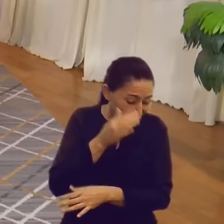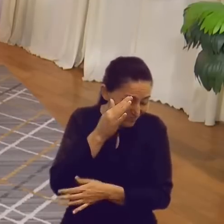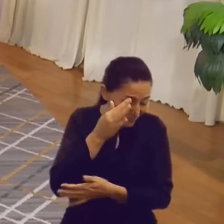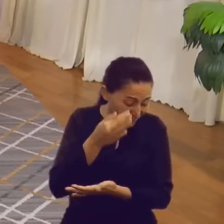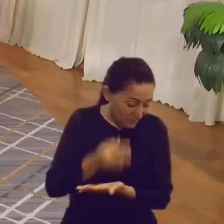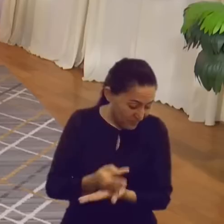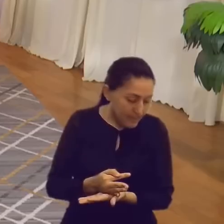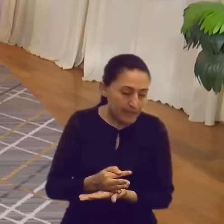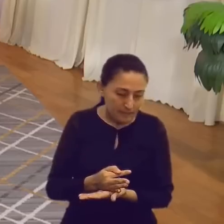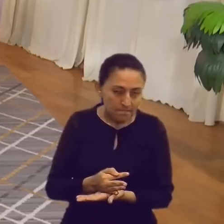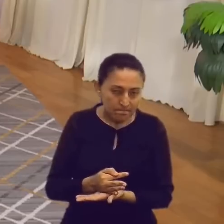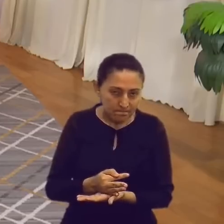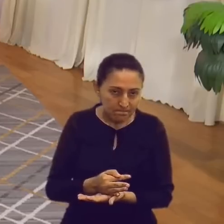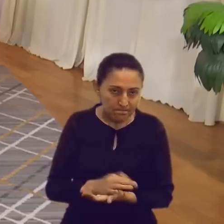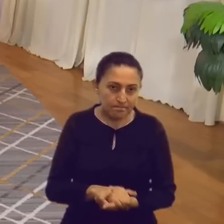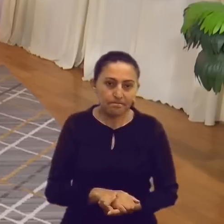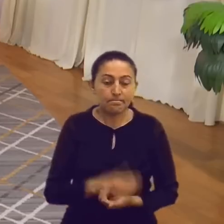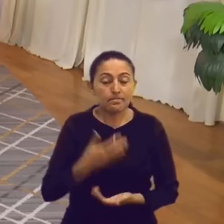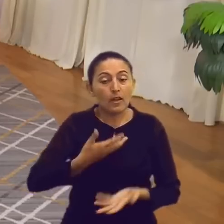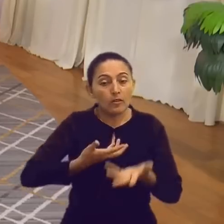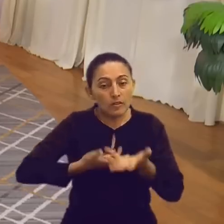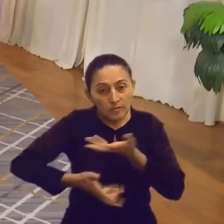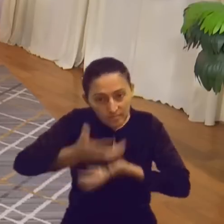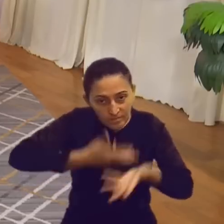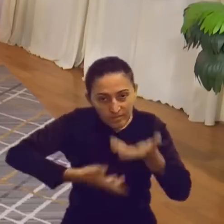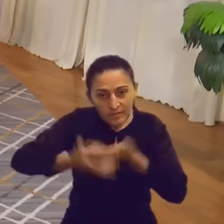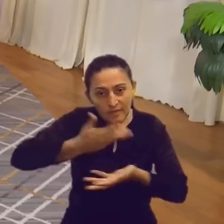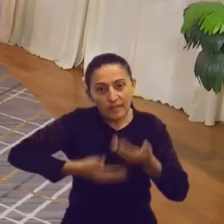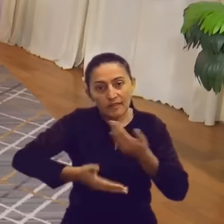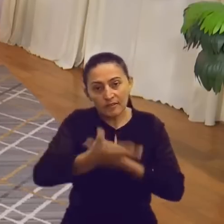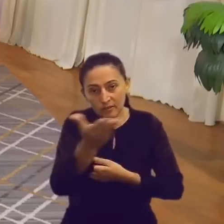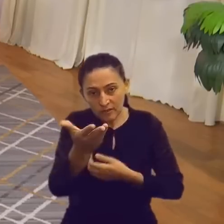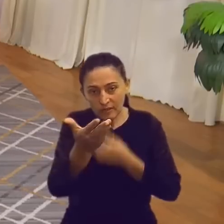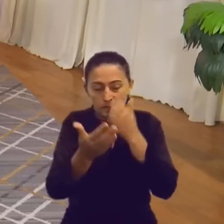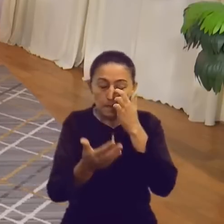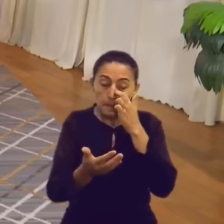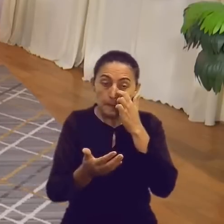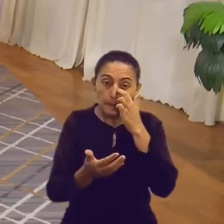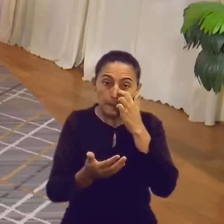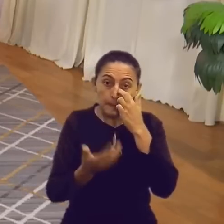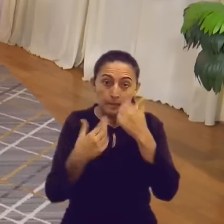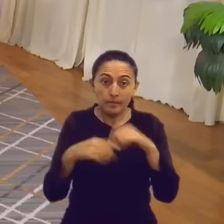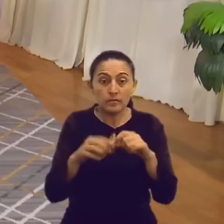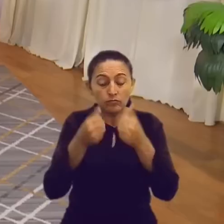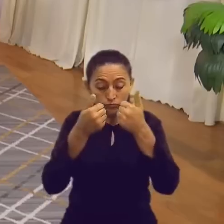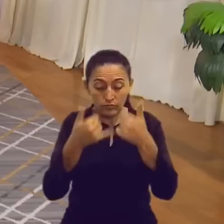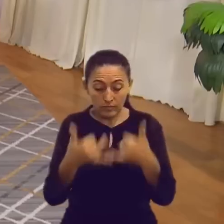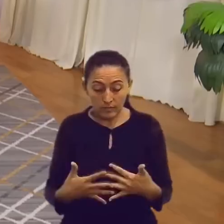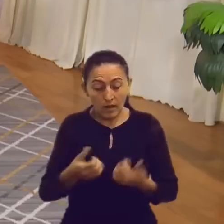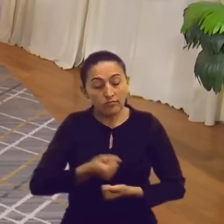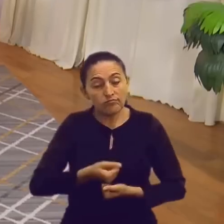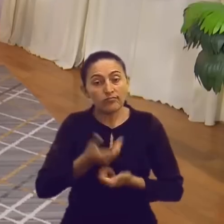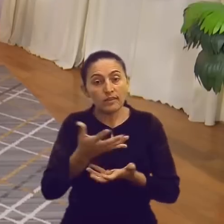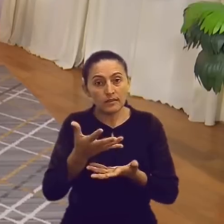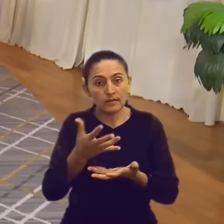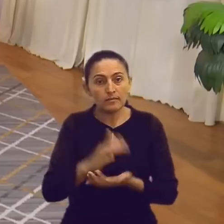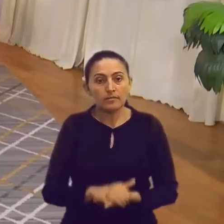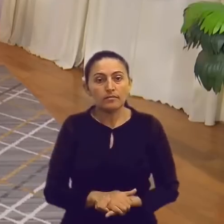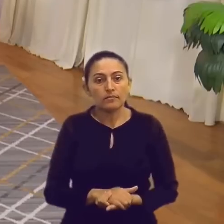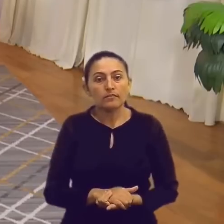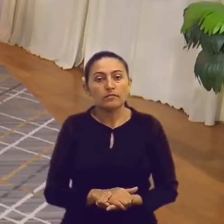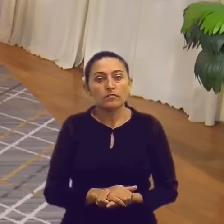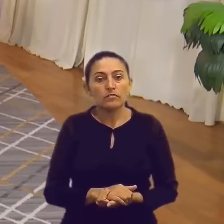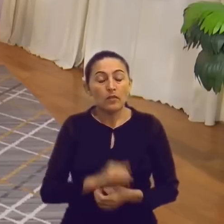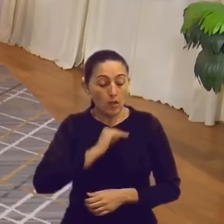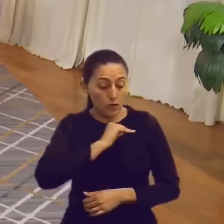Eu quero compartilhar com vocês justamente este relato. Está baseado no livro de